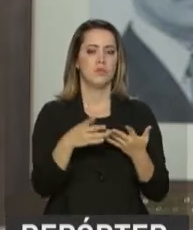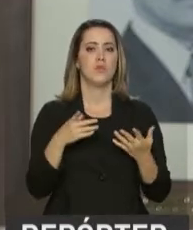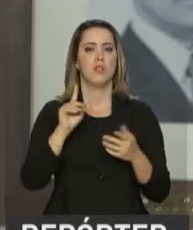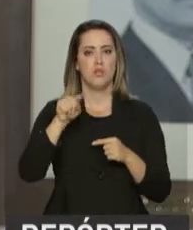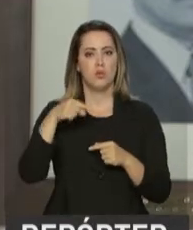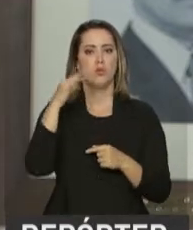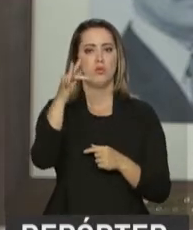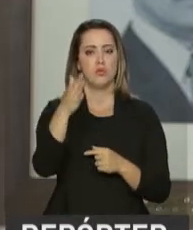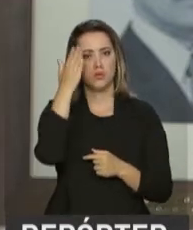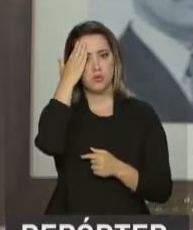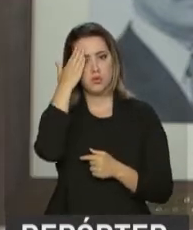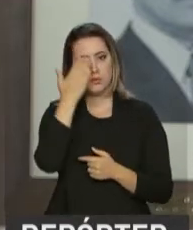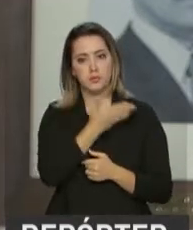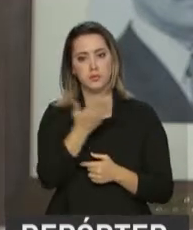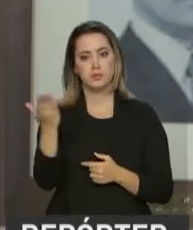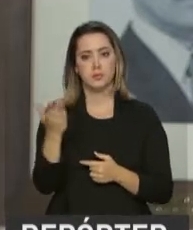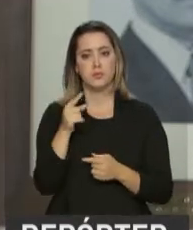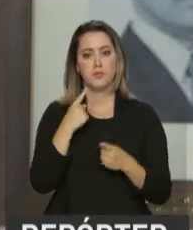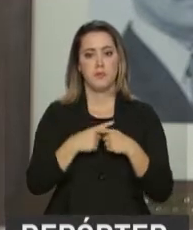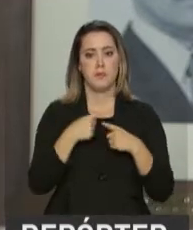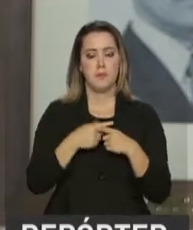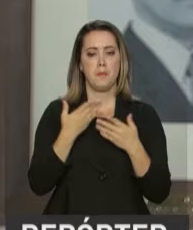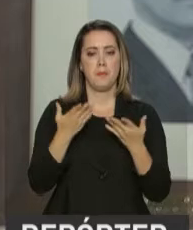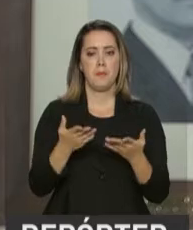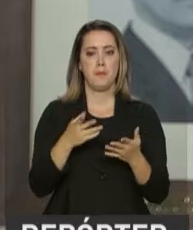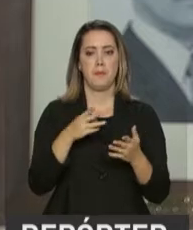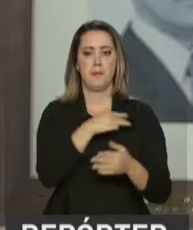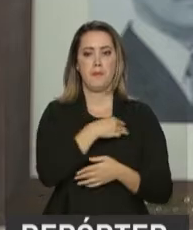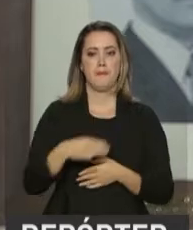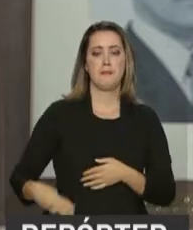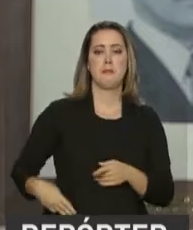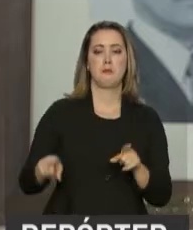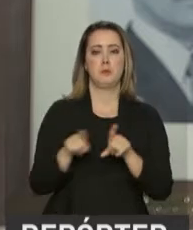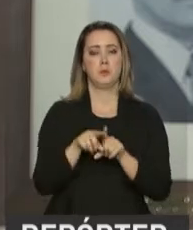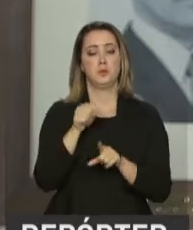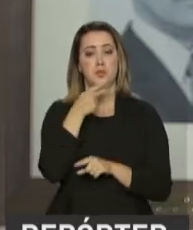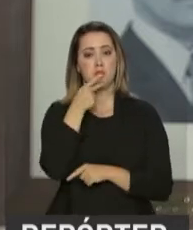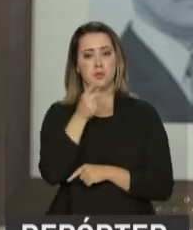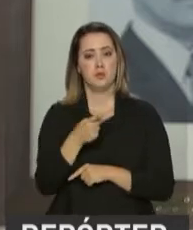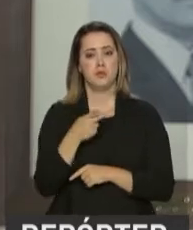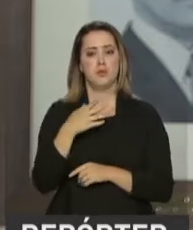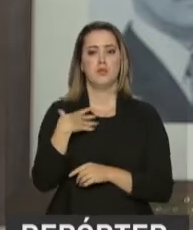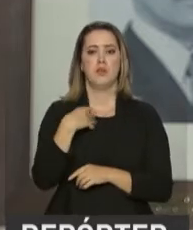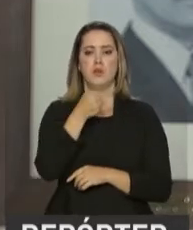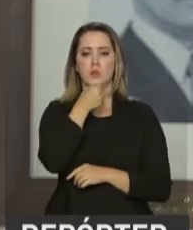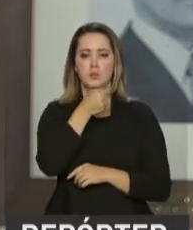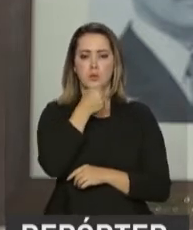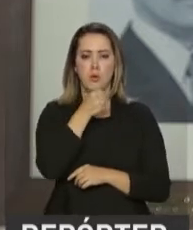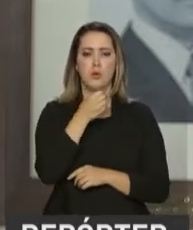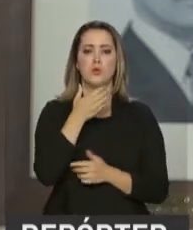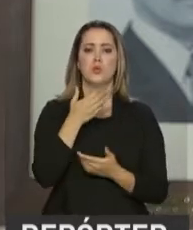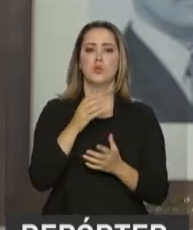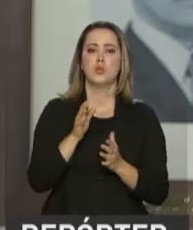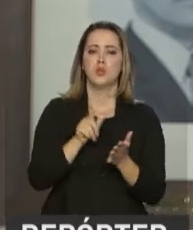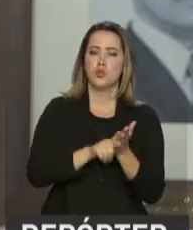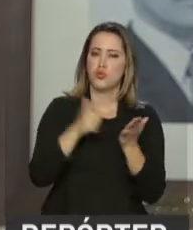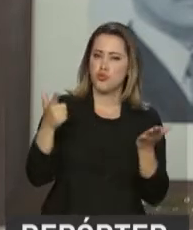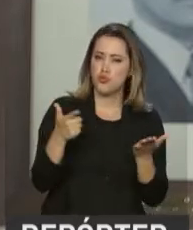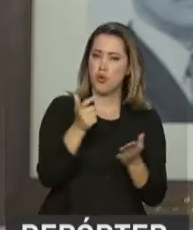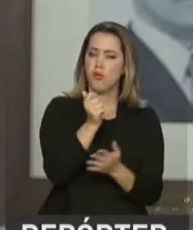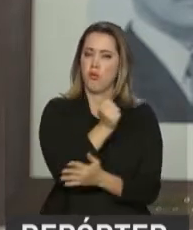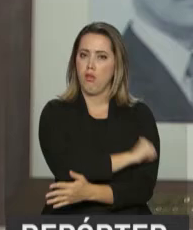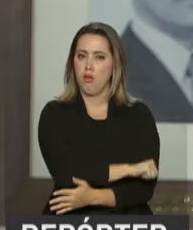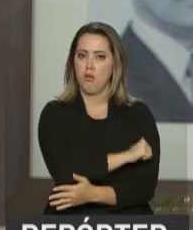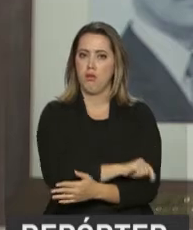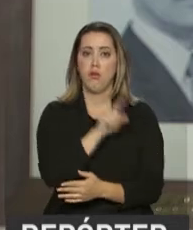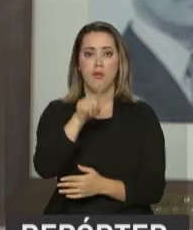descobrir depois. Porque, como disse o ministro Jungmann ontem, em reportagem longa de um jornal carioca, é o